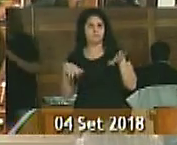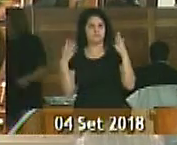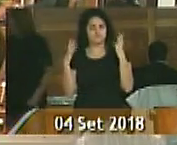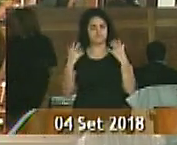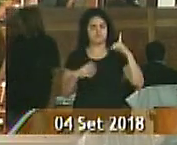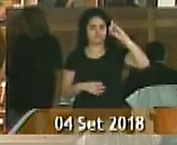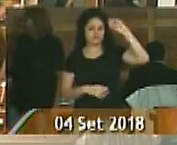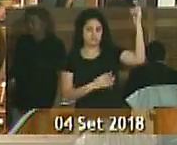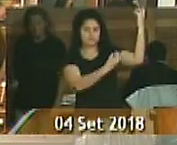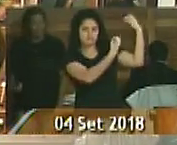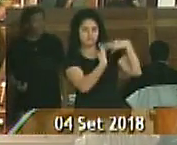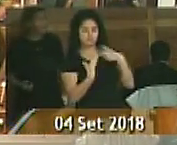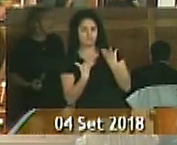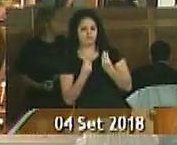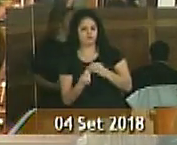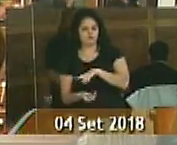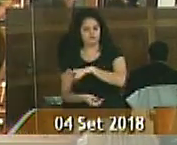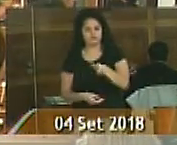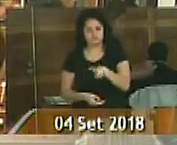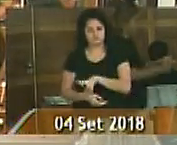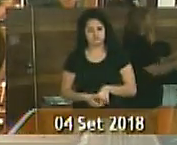Deus abençoe muito vocês.